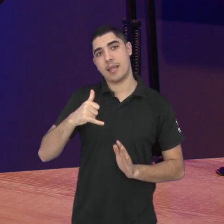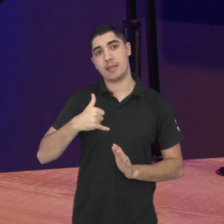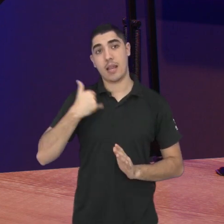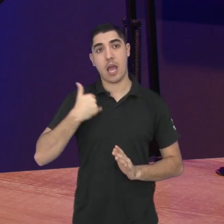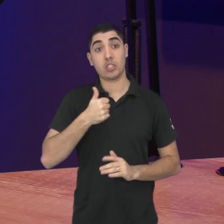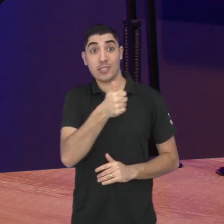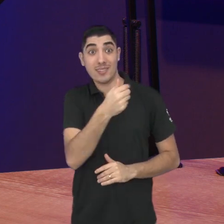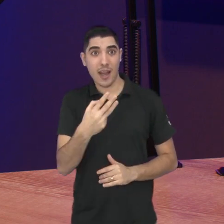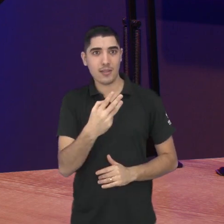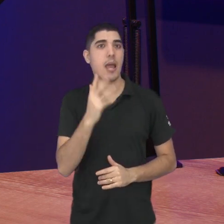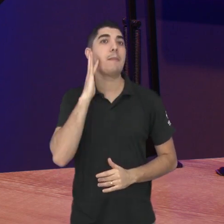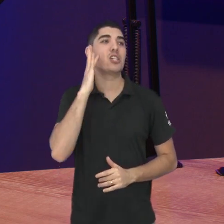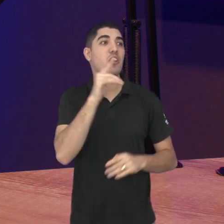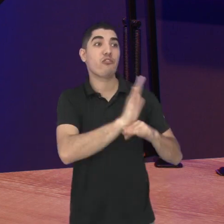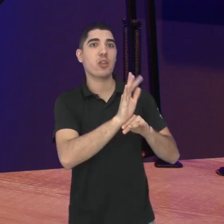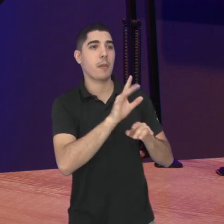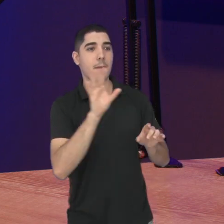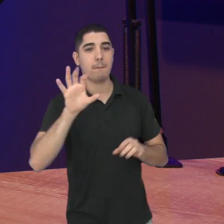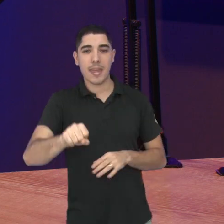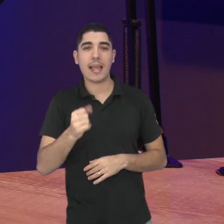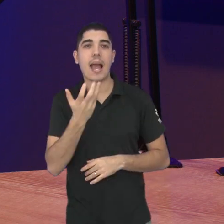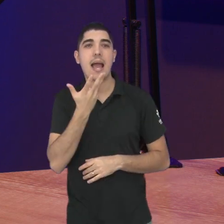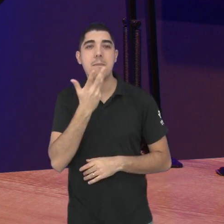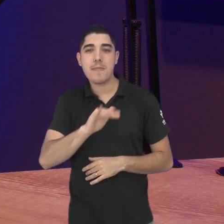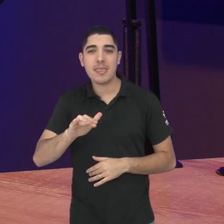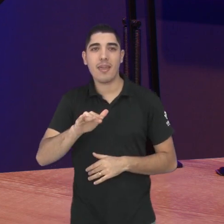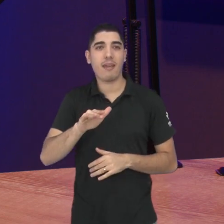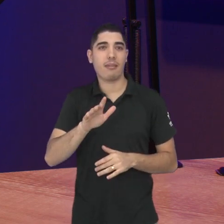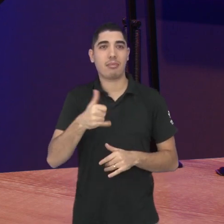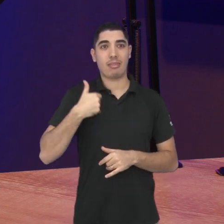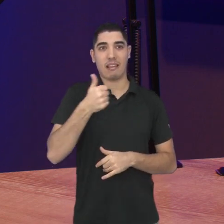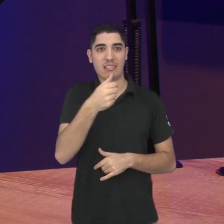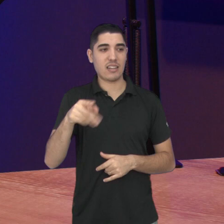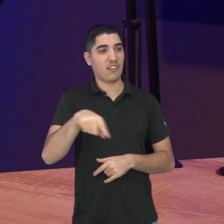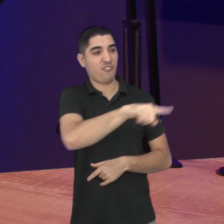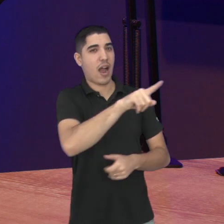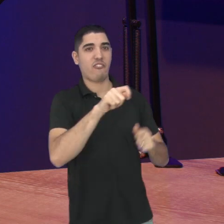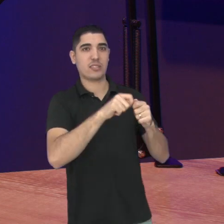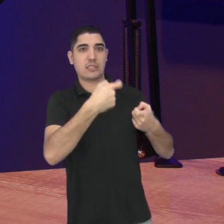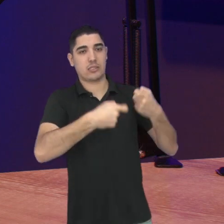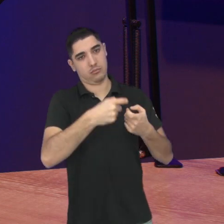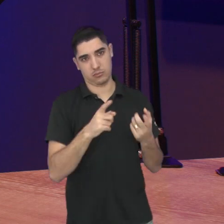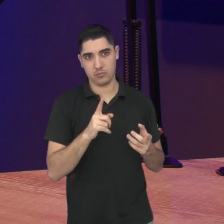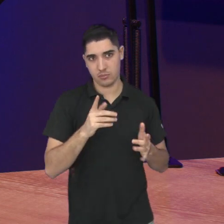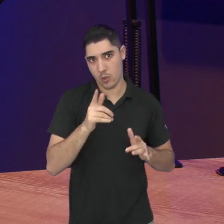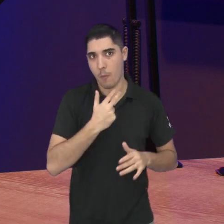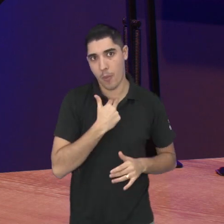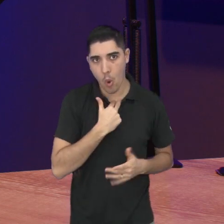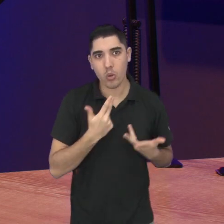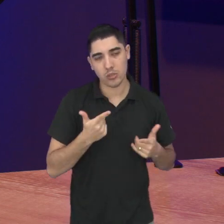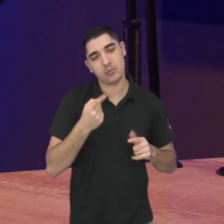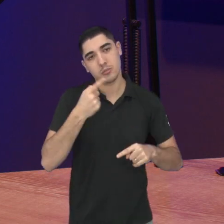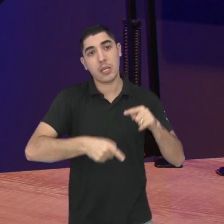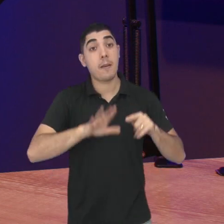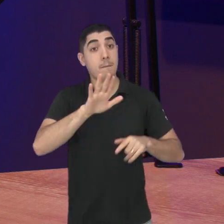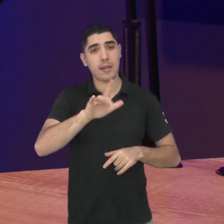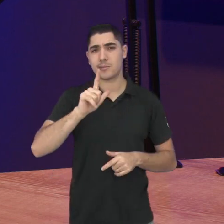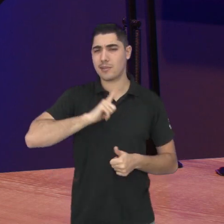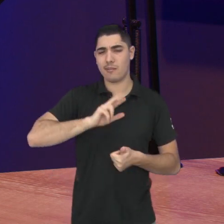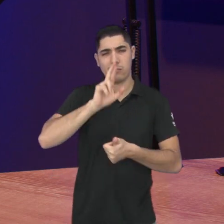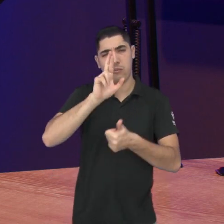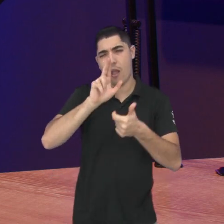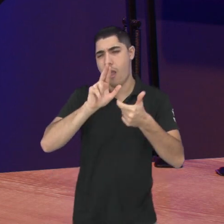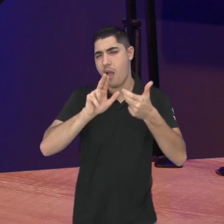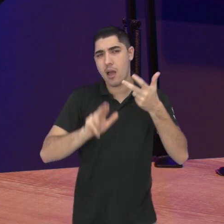muito forte. Mas assim, no livro, essa personagem tem 13 anos quando ela é forçada. Então, se a gente for parar para pensar, a gente tem vários personagens